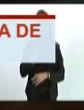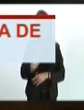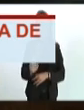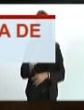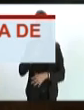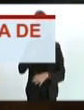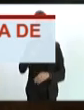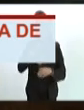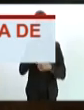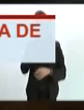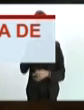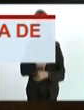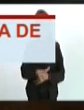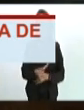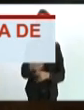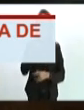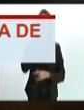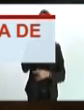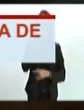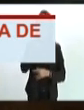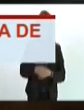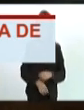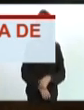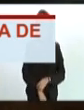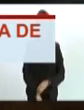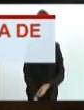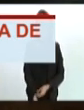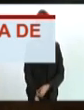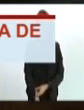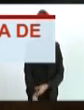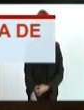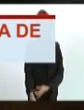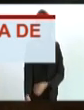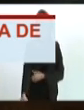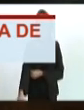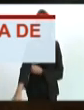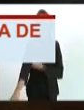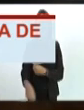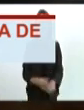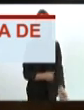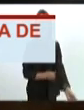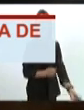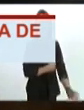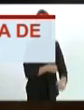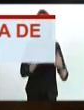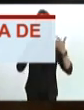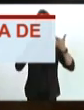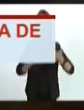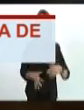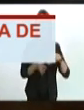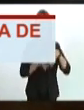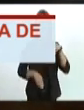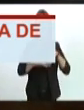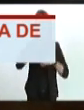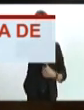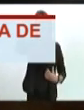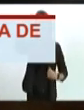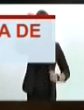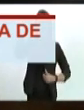que chegarem ao país o julgamento aconteceu em plenário virtual no qual os ministros inserem o voto